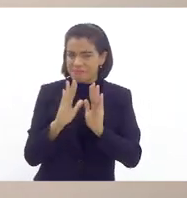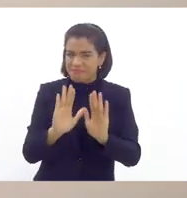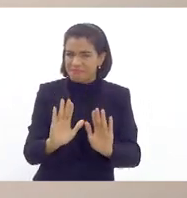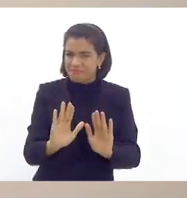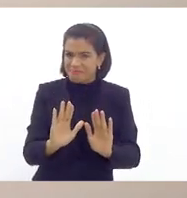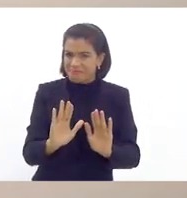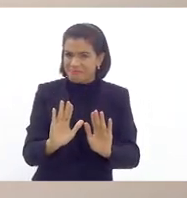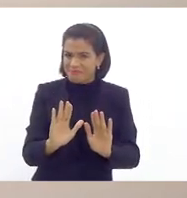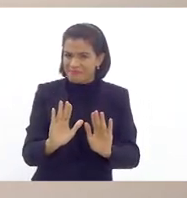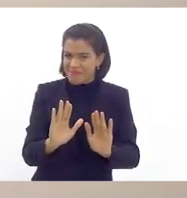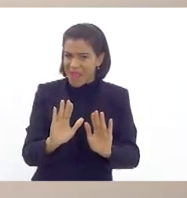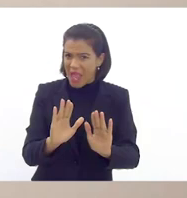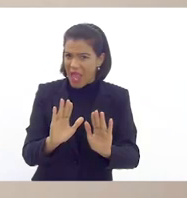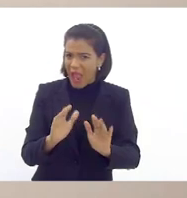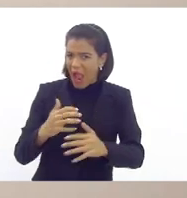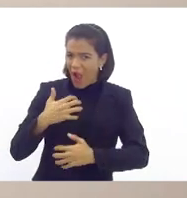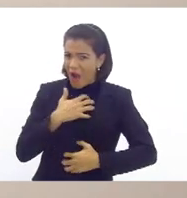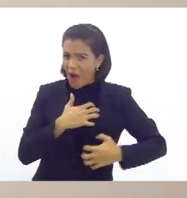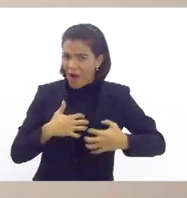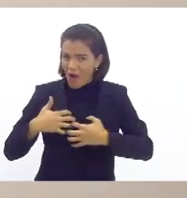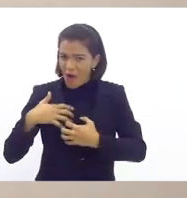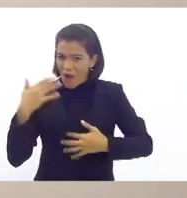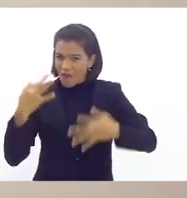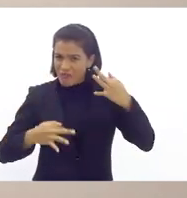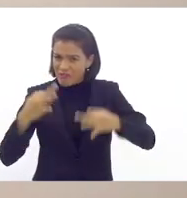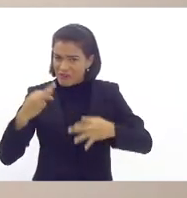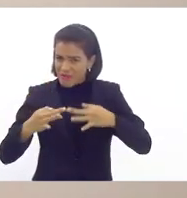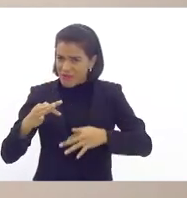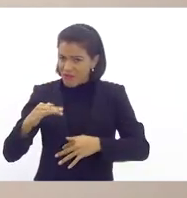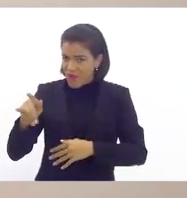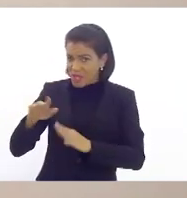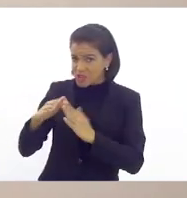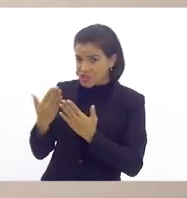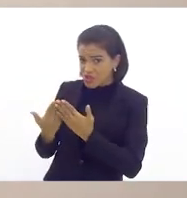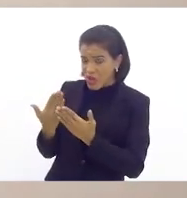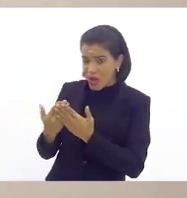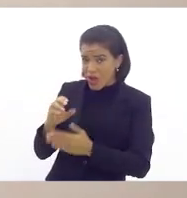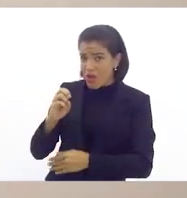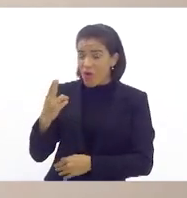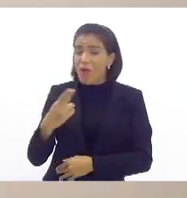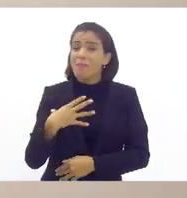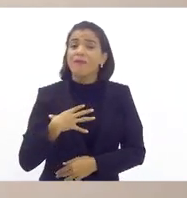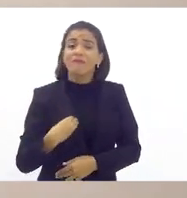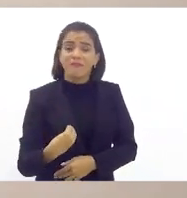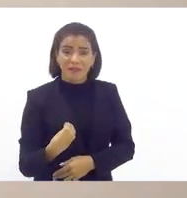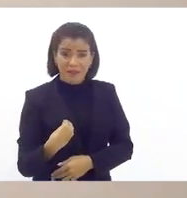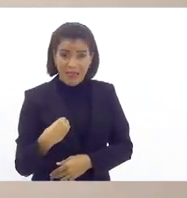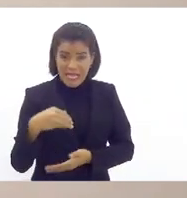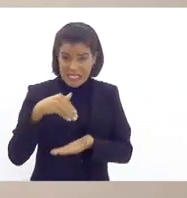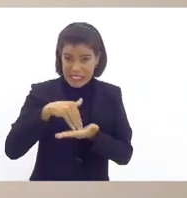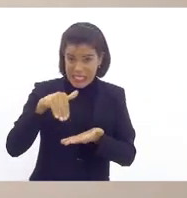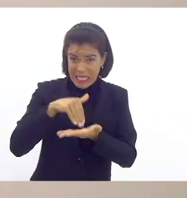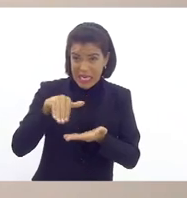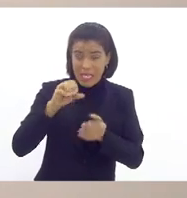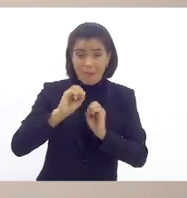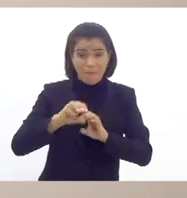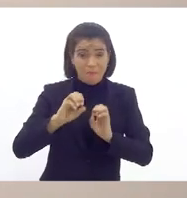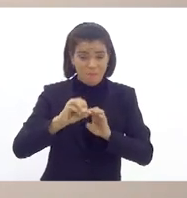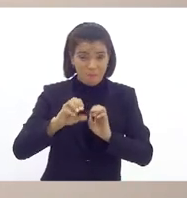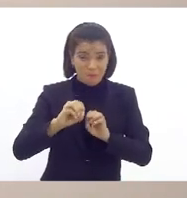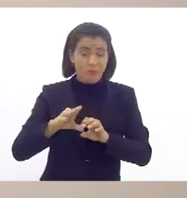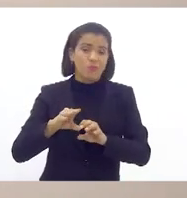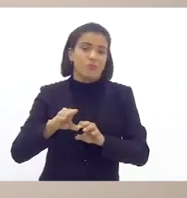A ofendida foi a escola ou foi a minha filha? Eu acho que a Secretaria Municipal de Educação de Nova Iguaçu